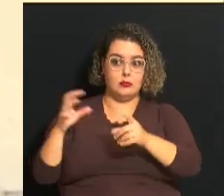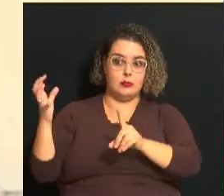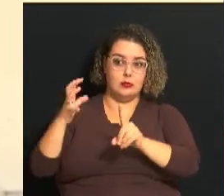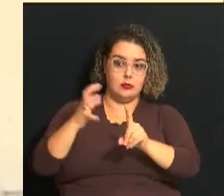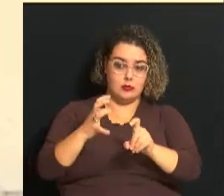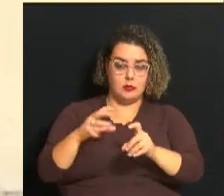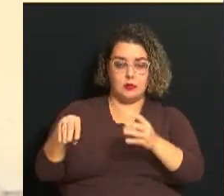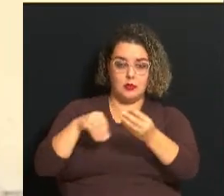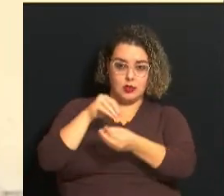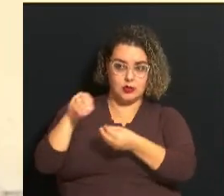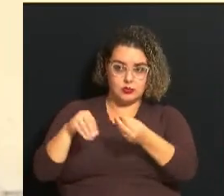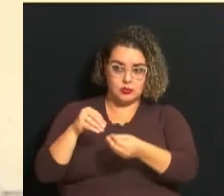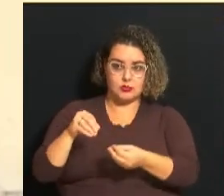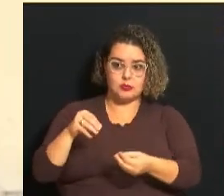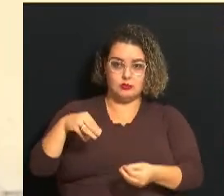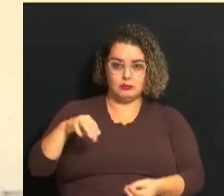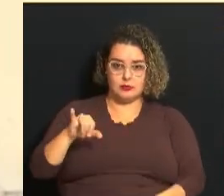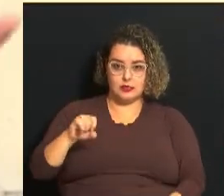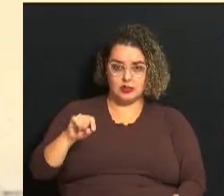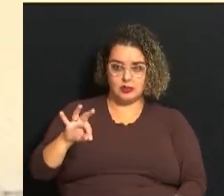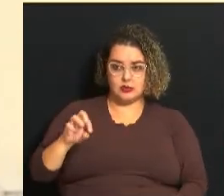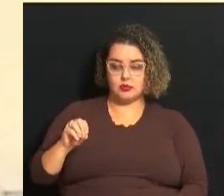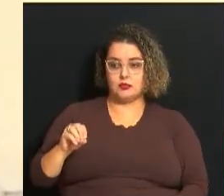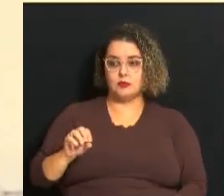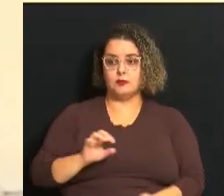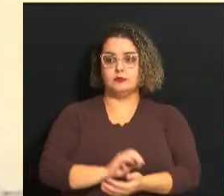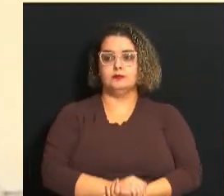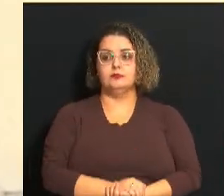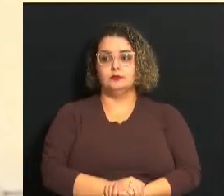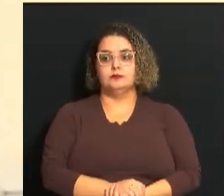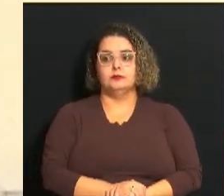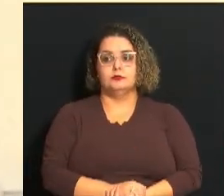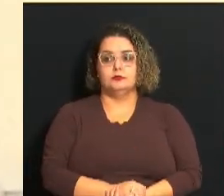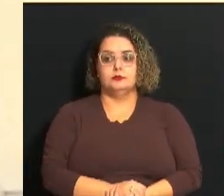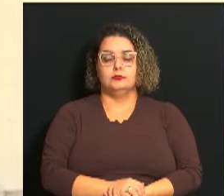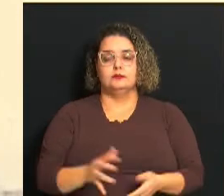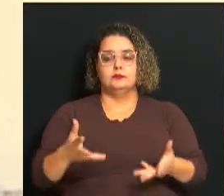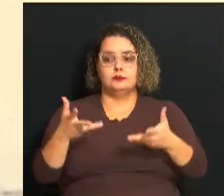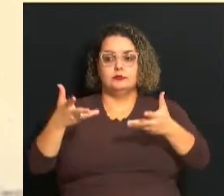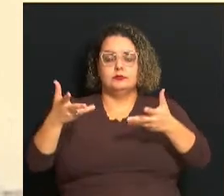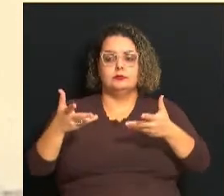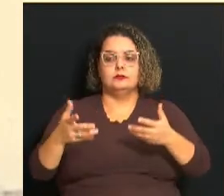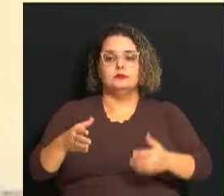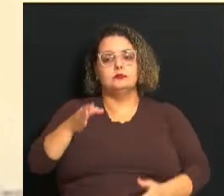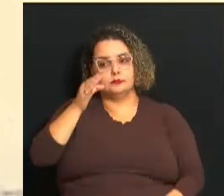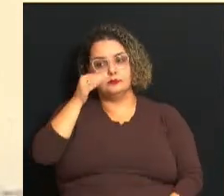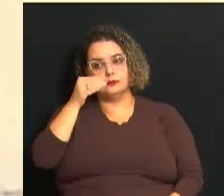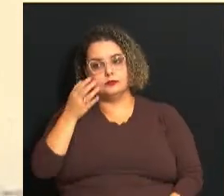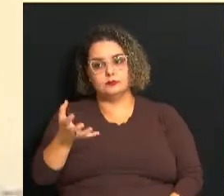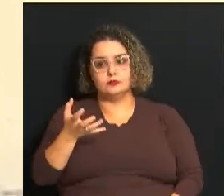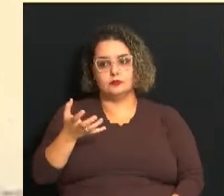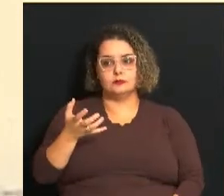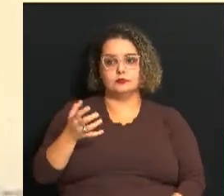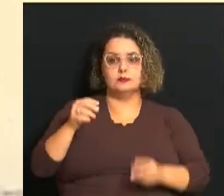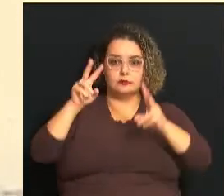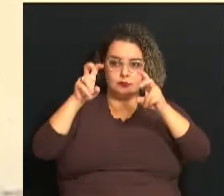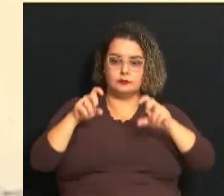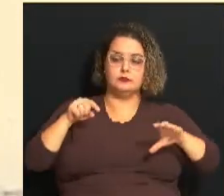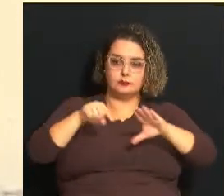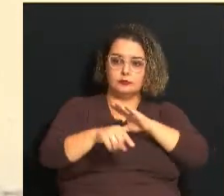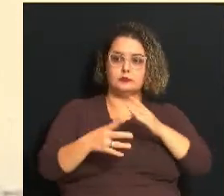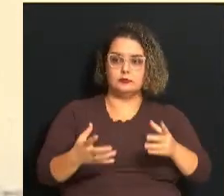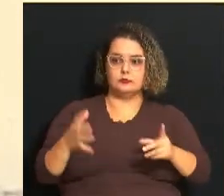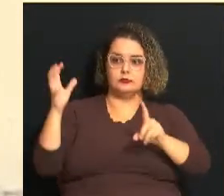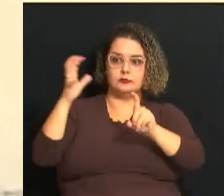E agora temos aqui atende Talvez para mais para enriquecer o debate para gerar alguma curiosidade para quem queira avançar no tema é